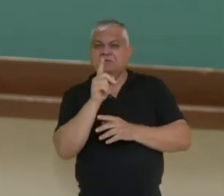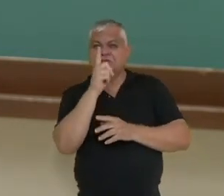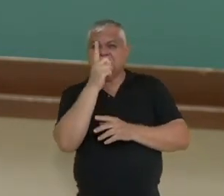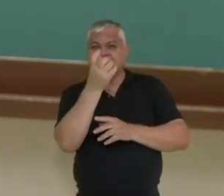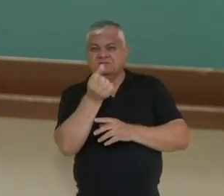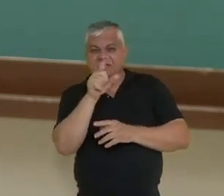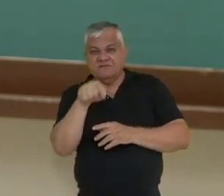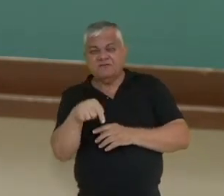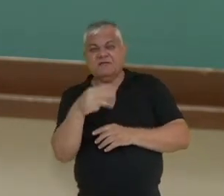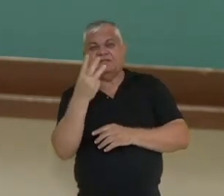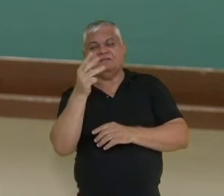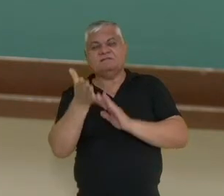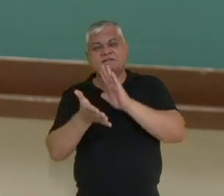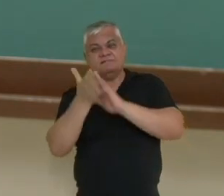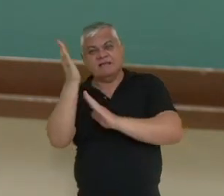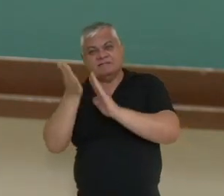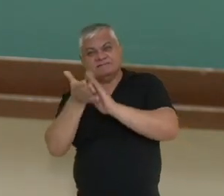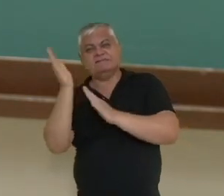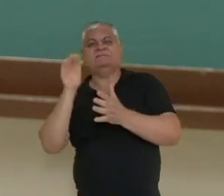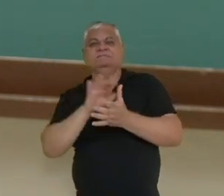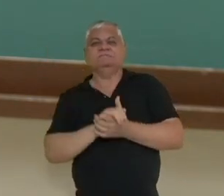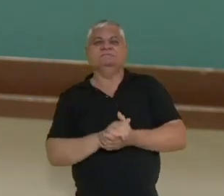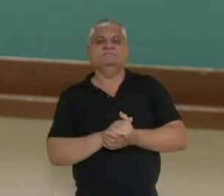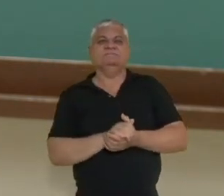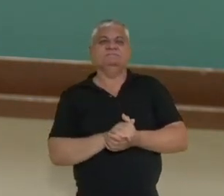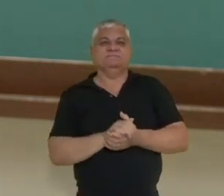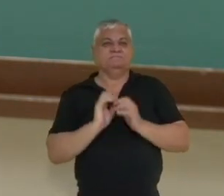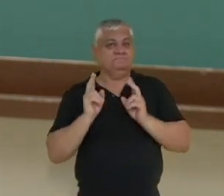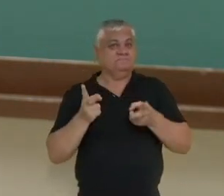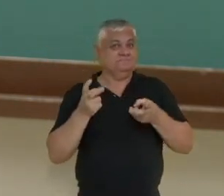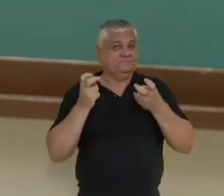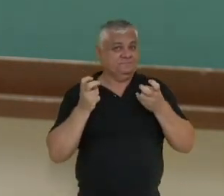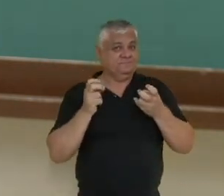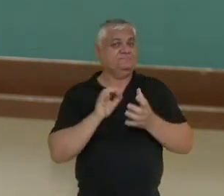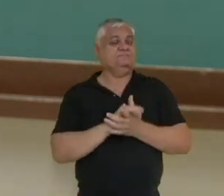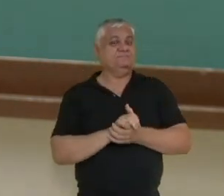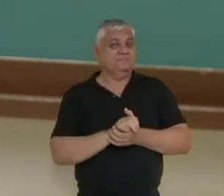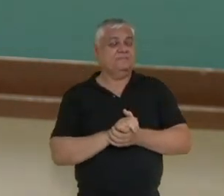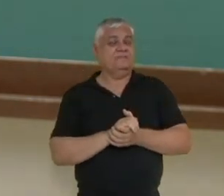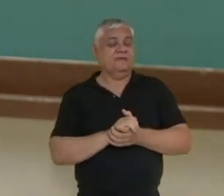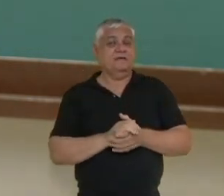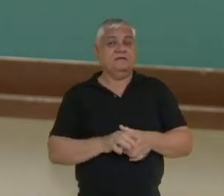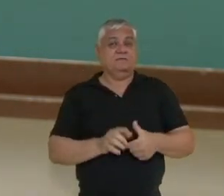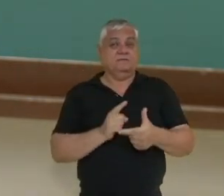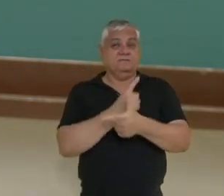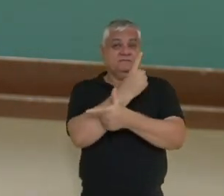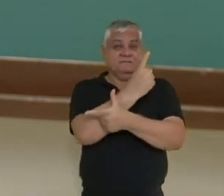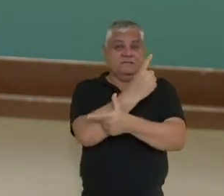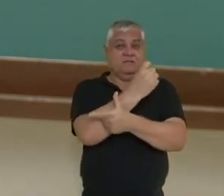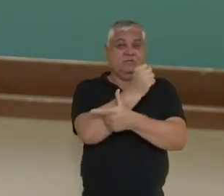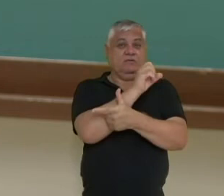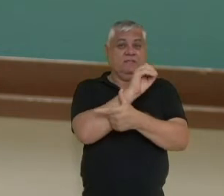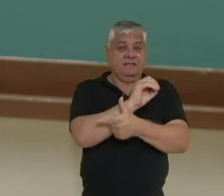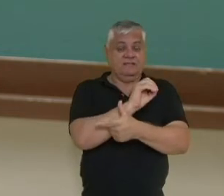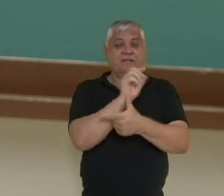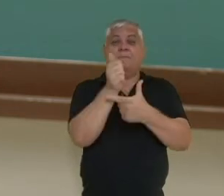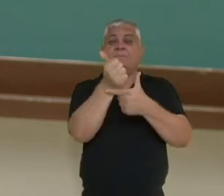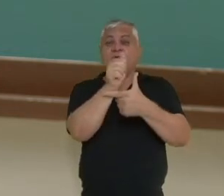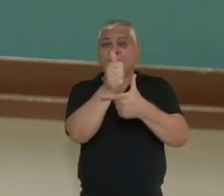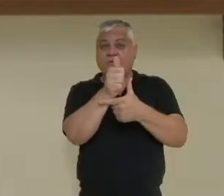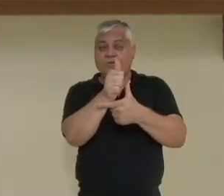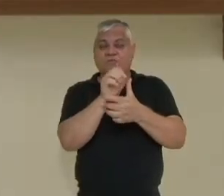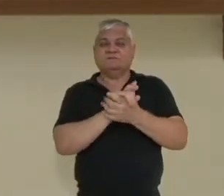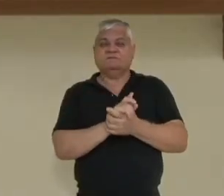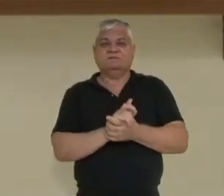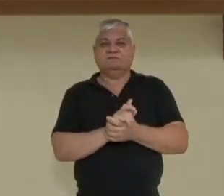R$16,36 por viagem. Então, percebam, pessoal, que 180 dividido por 11, ele